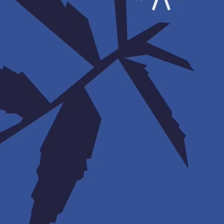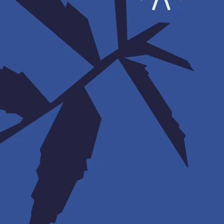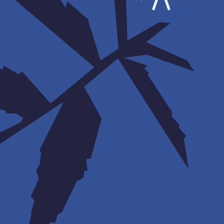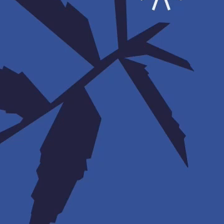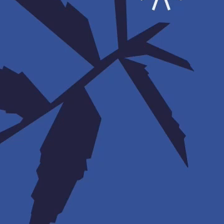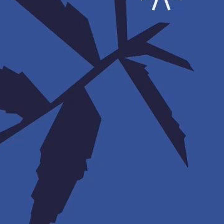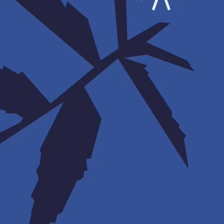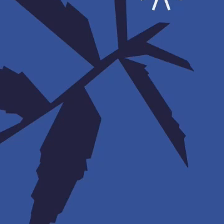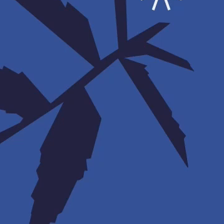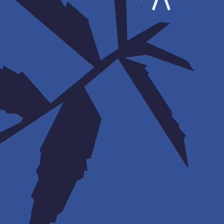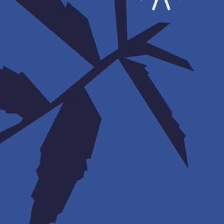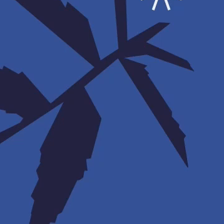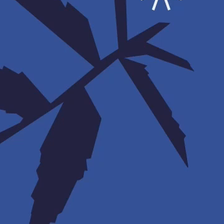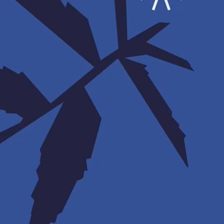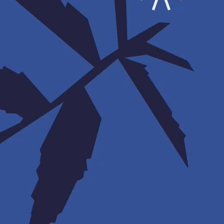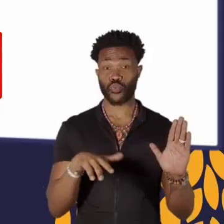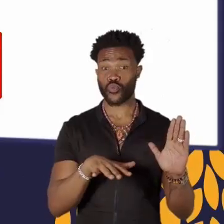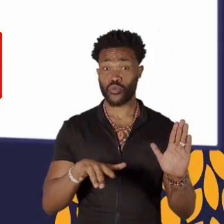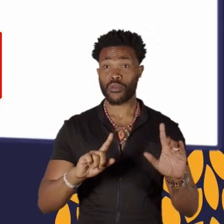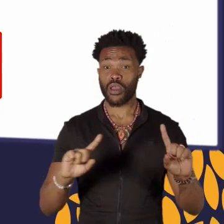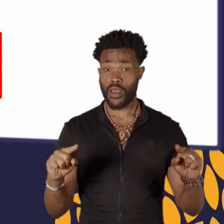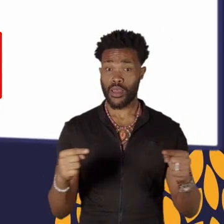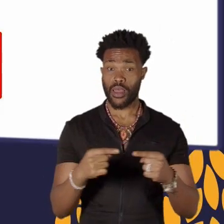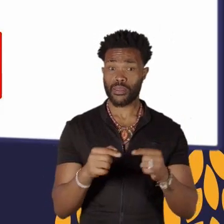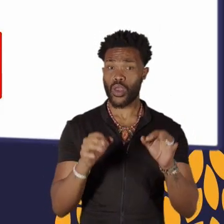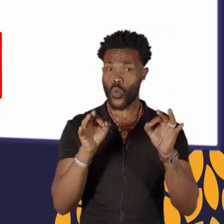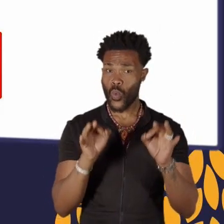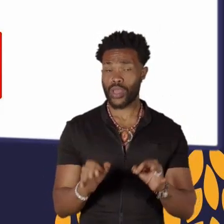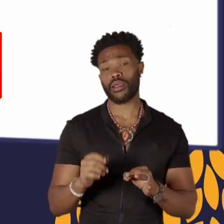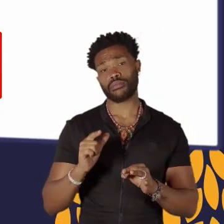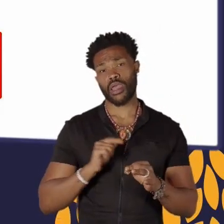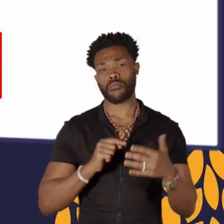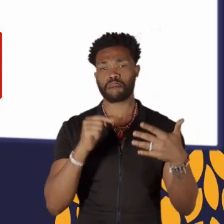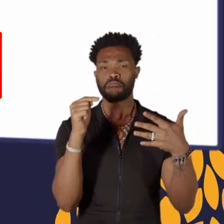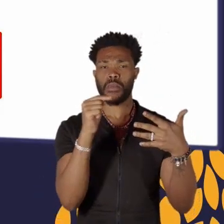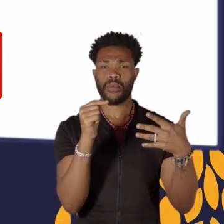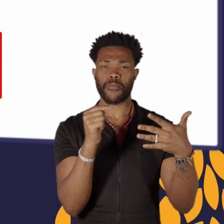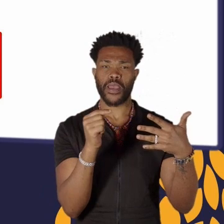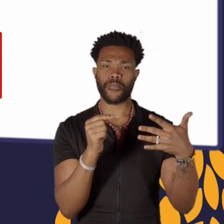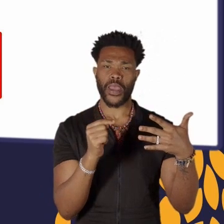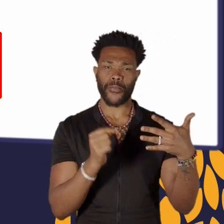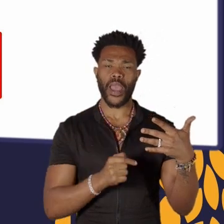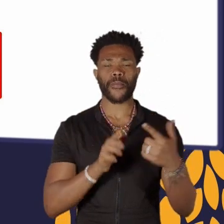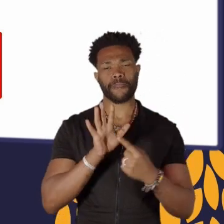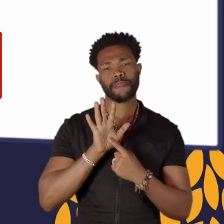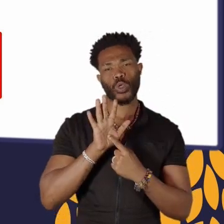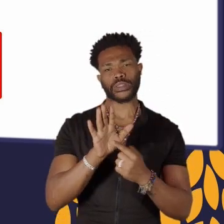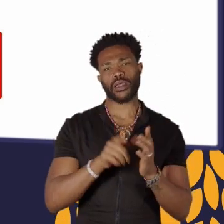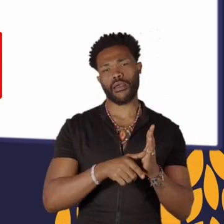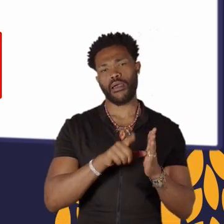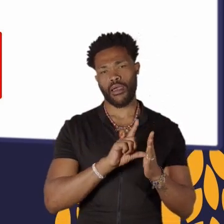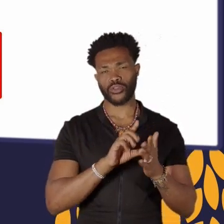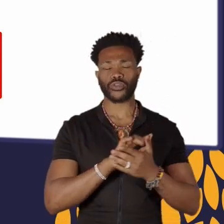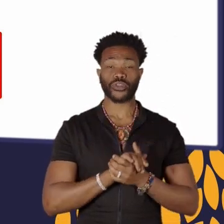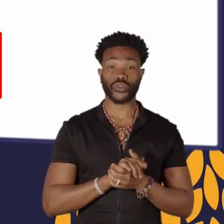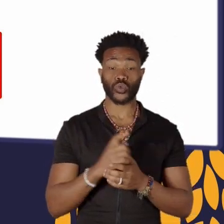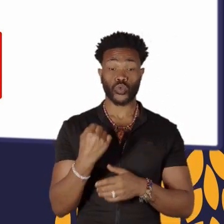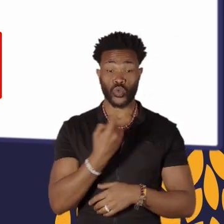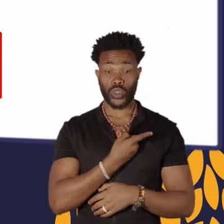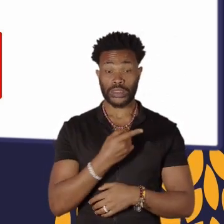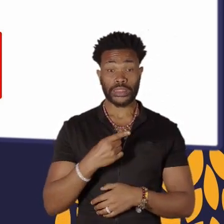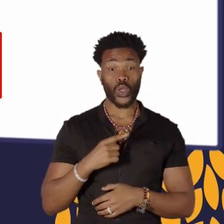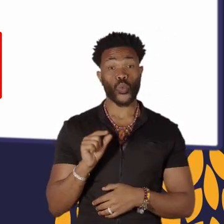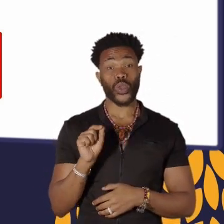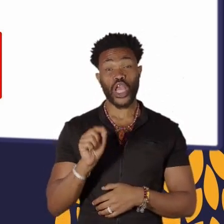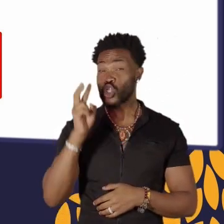numa perspectiva de saúde pública adequada, que incluiu aqueles pontos que eu trouxe anteriormente. Então, a gente tem